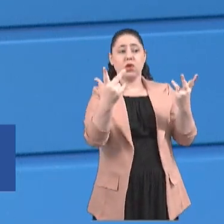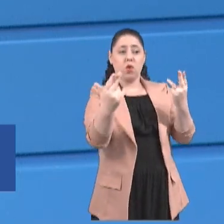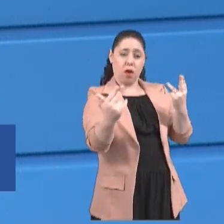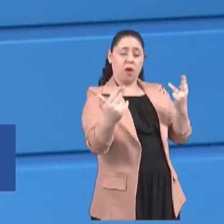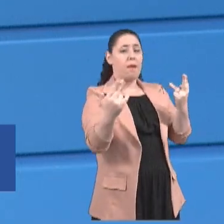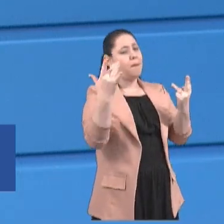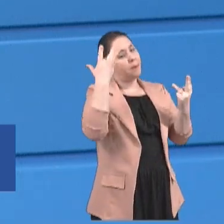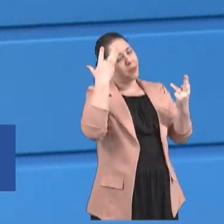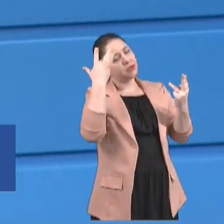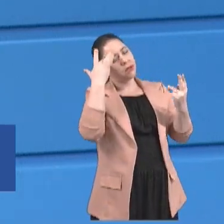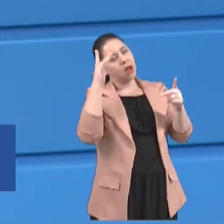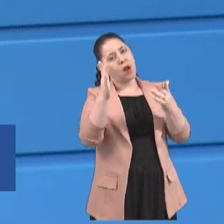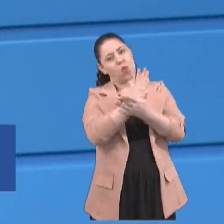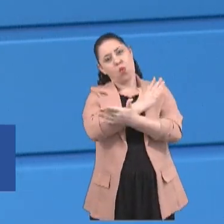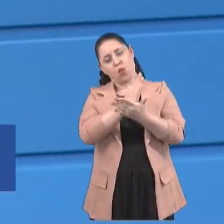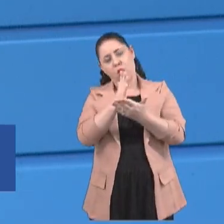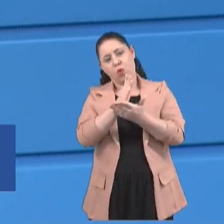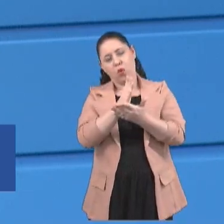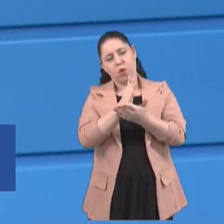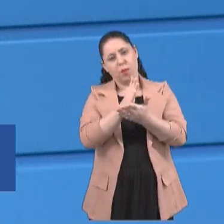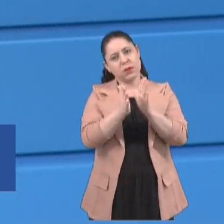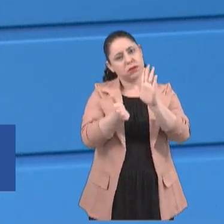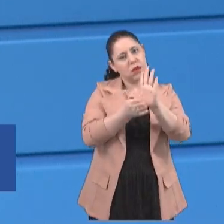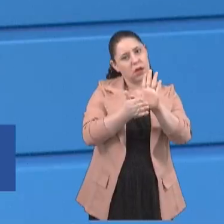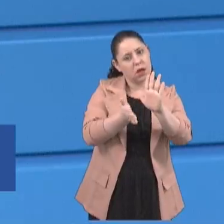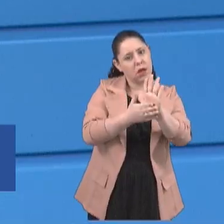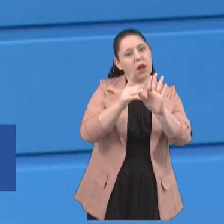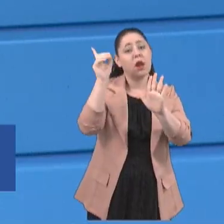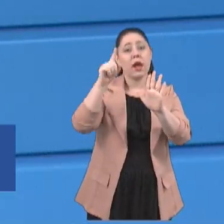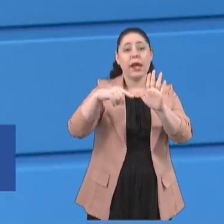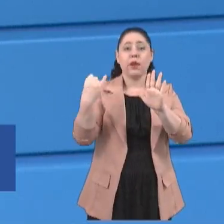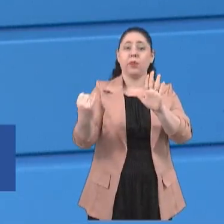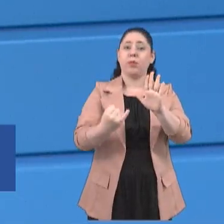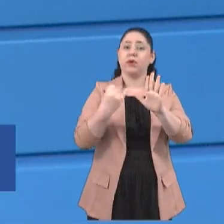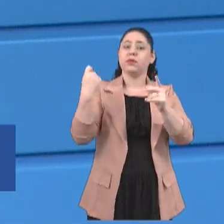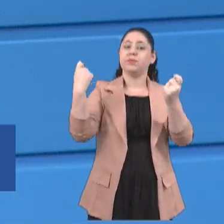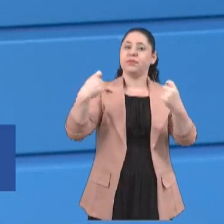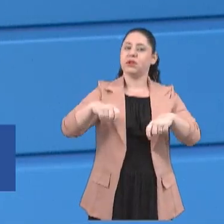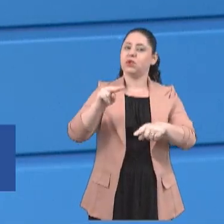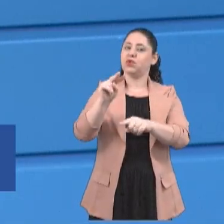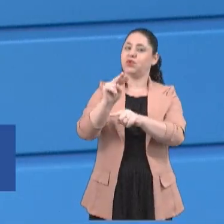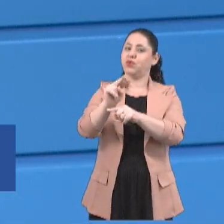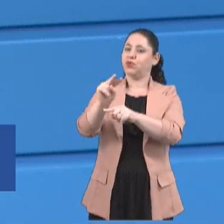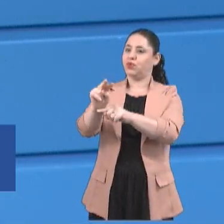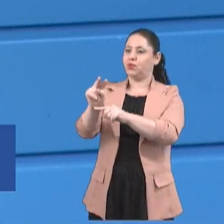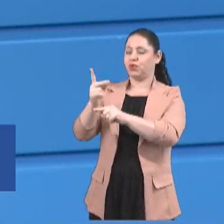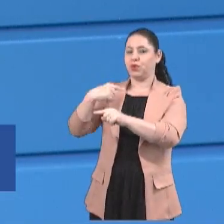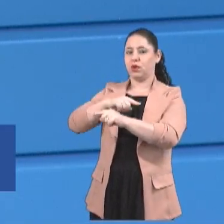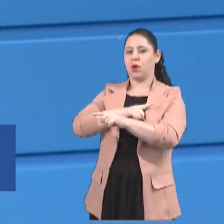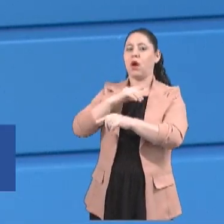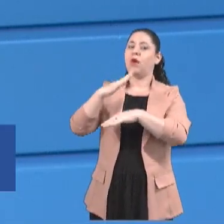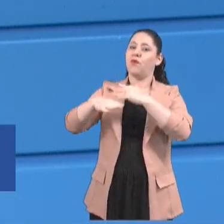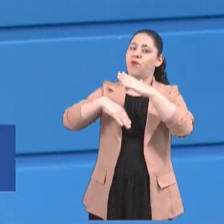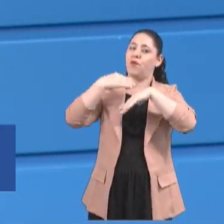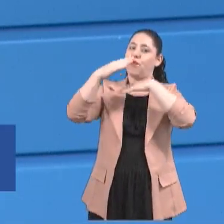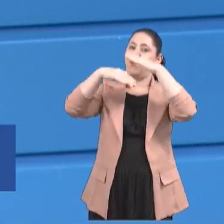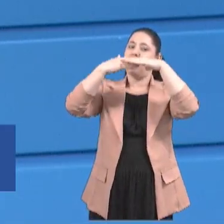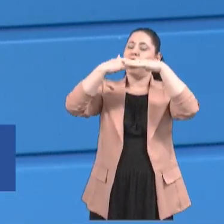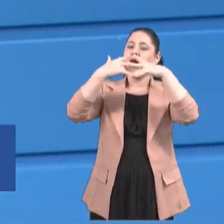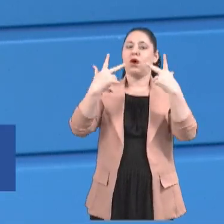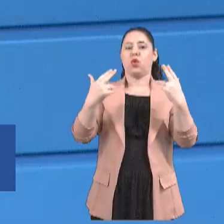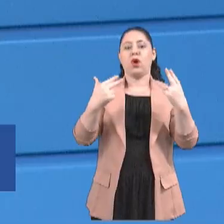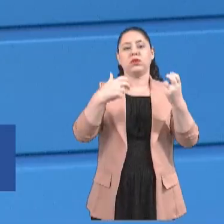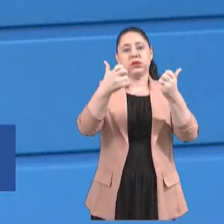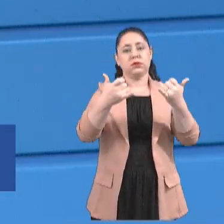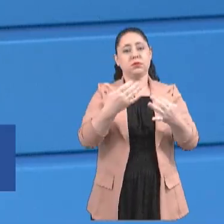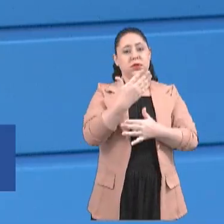também, algumas iniciativas precisam ser preservadas para a gente fazer o desenvolvimento, como falou